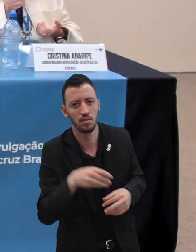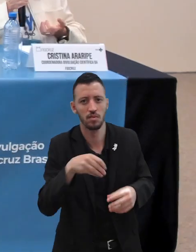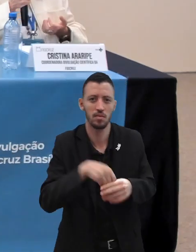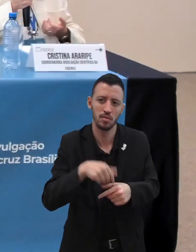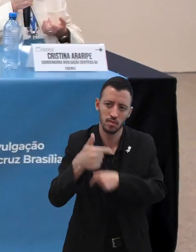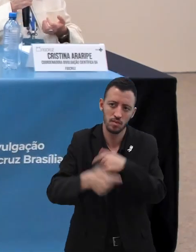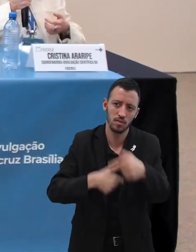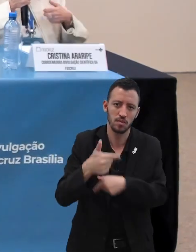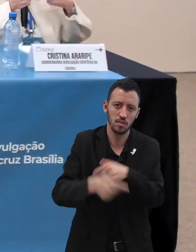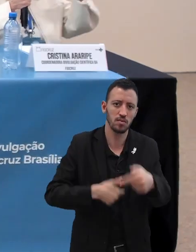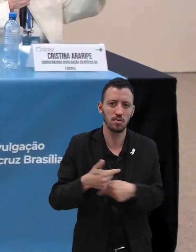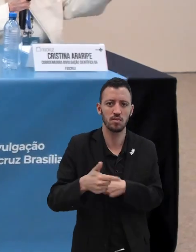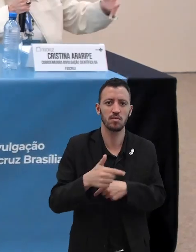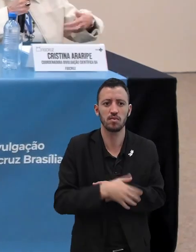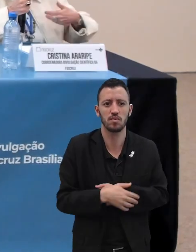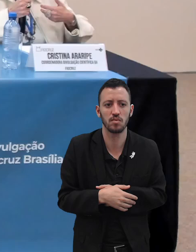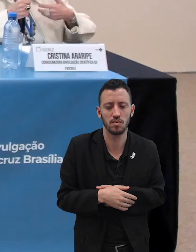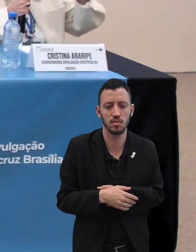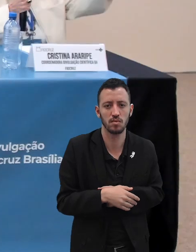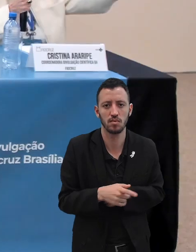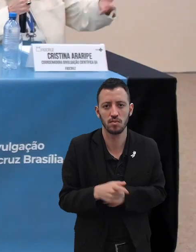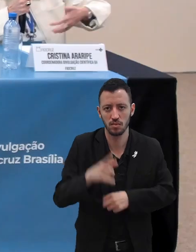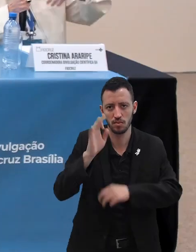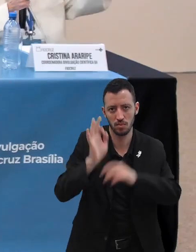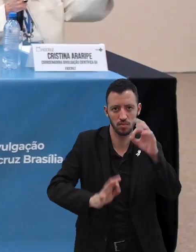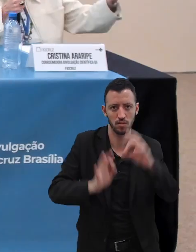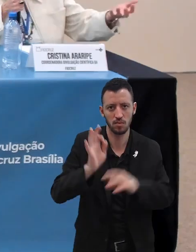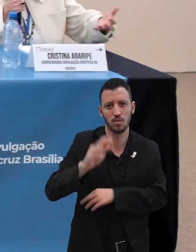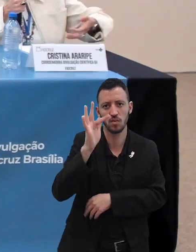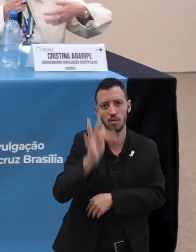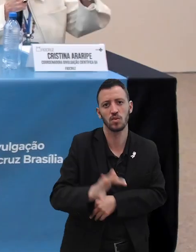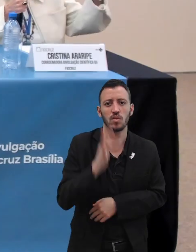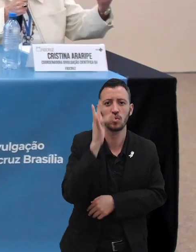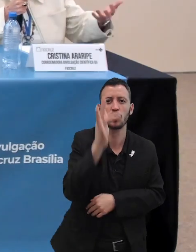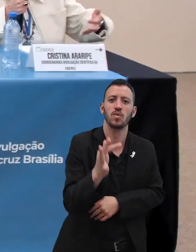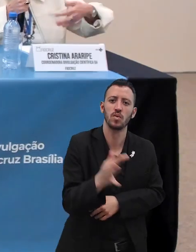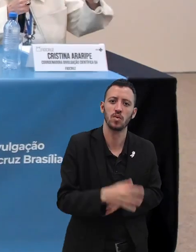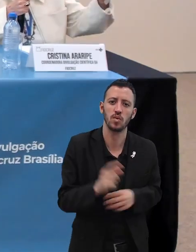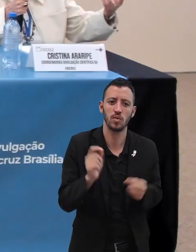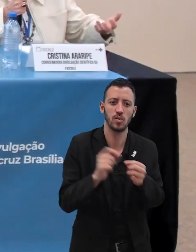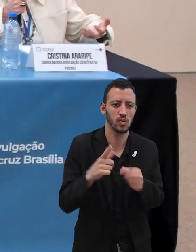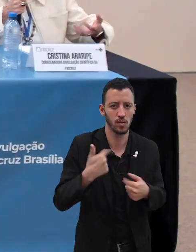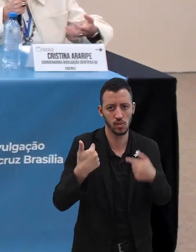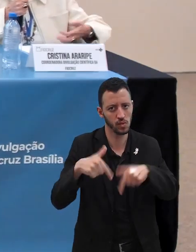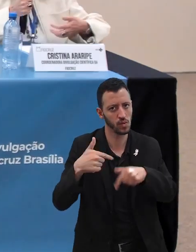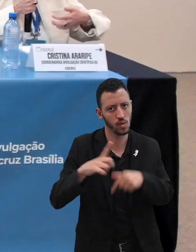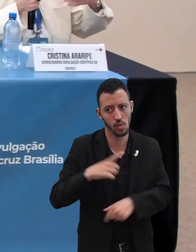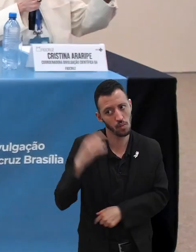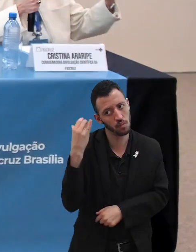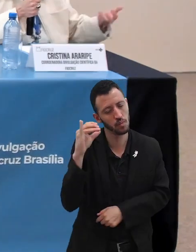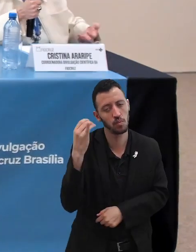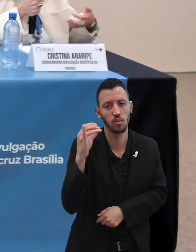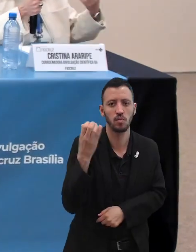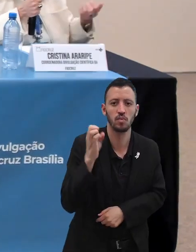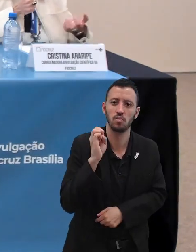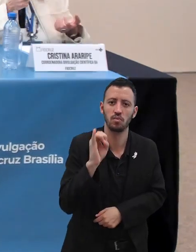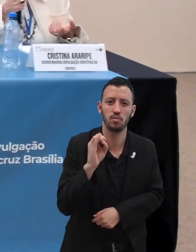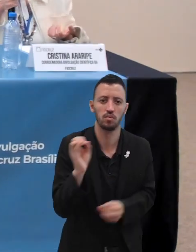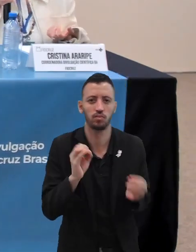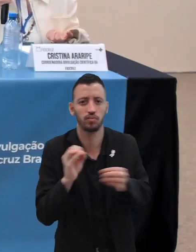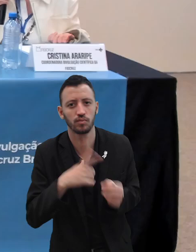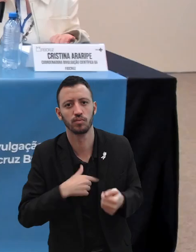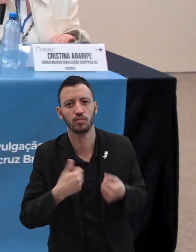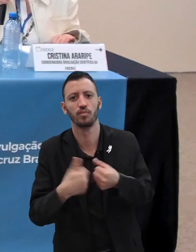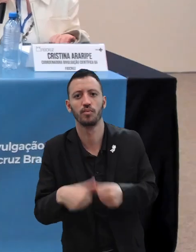permanentemente esse trabalho de nos prepararmos para o futuro, e o futuro não haverá ciência sem